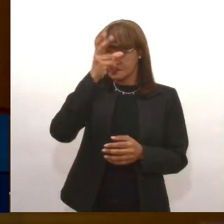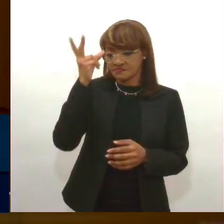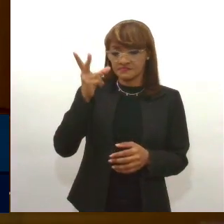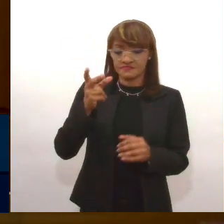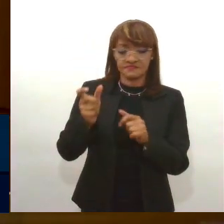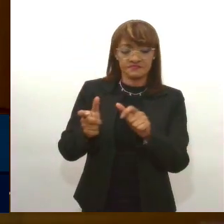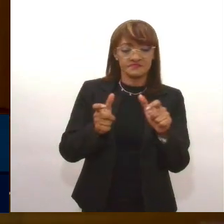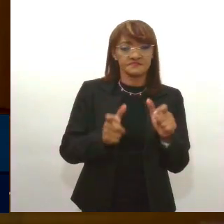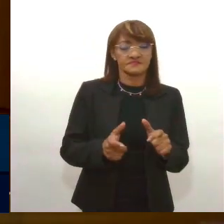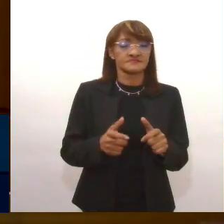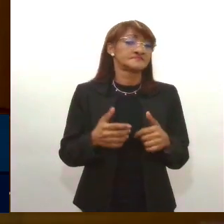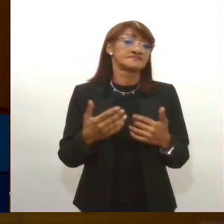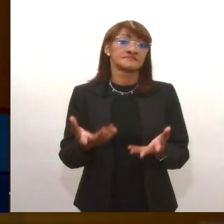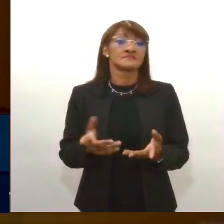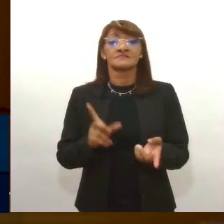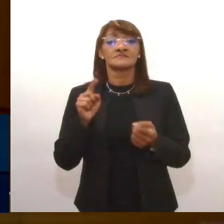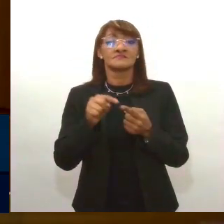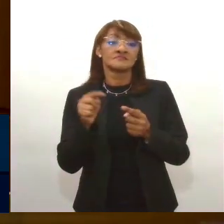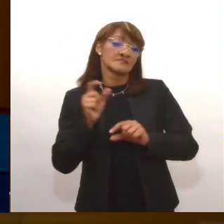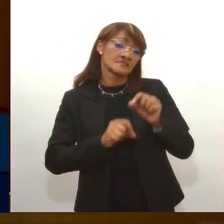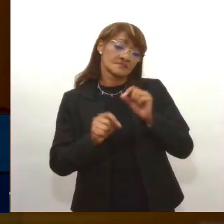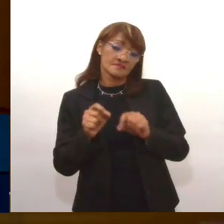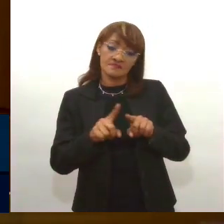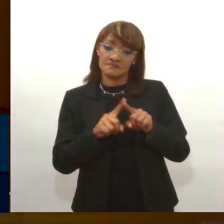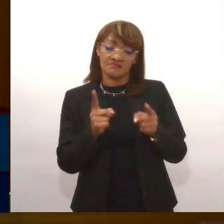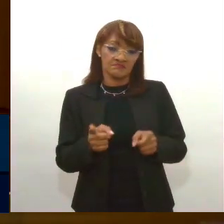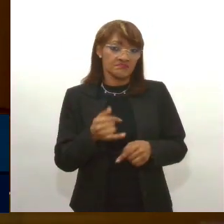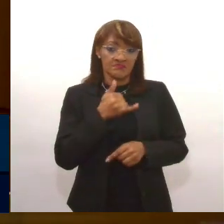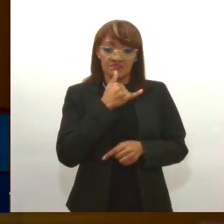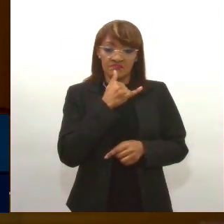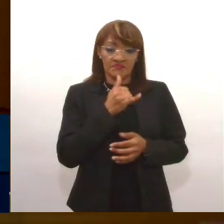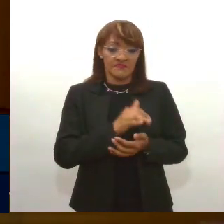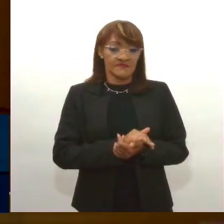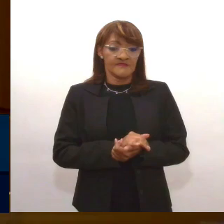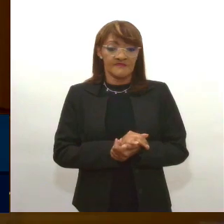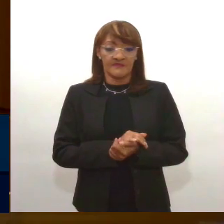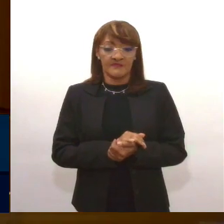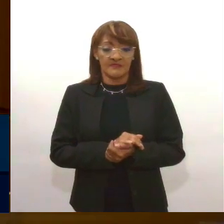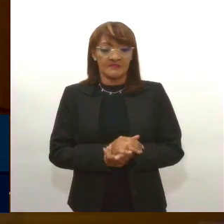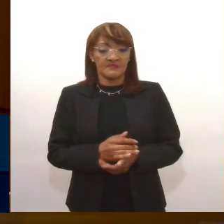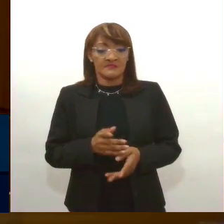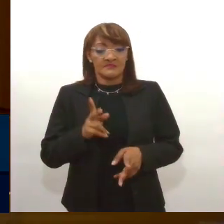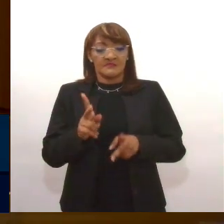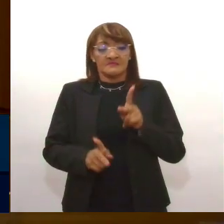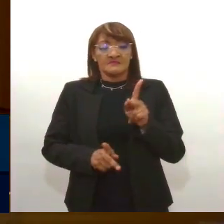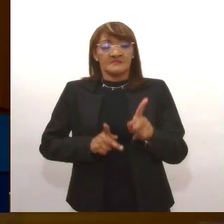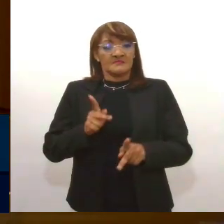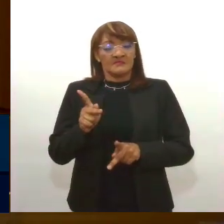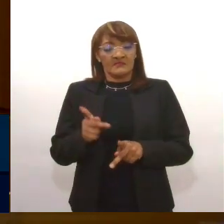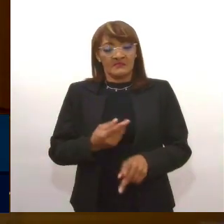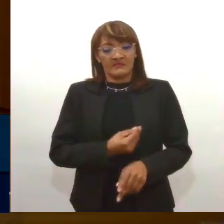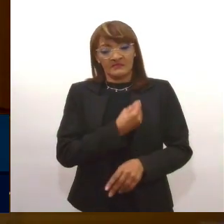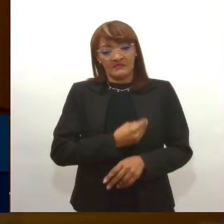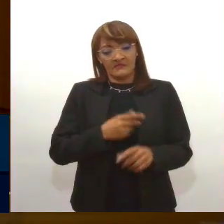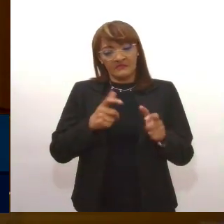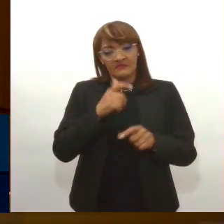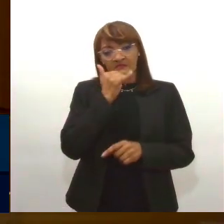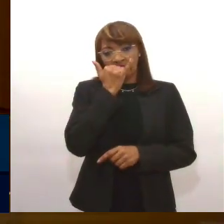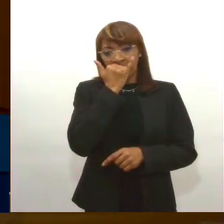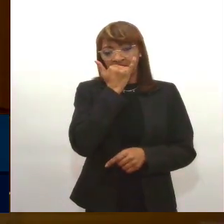infelizmente né hoje né a população daquela região está vivenciando outra coisa que eu